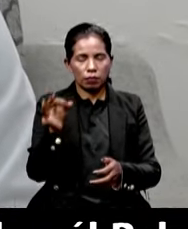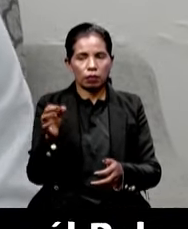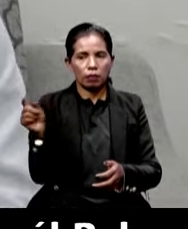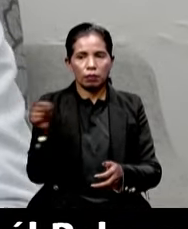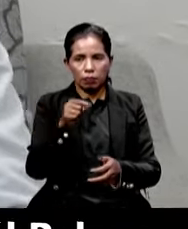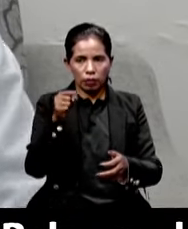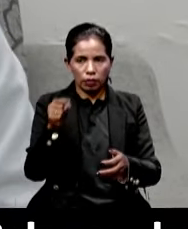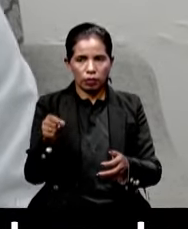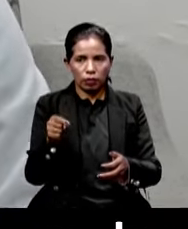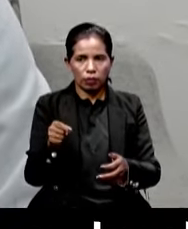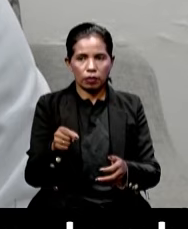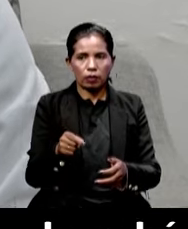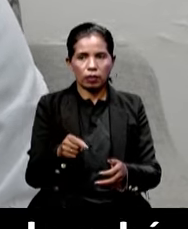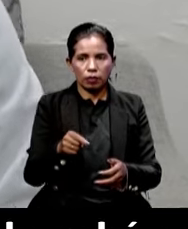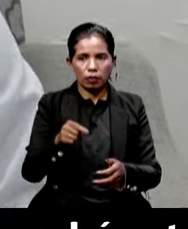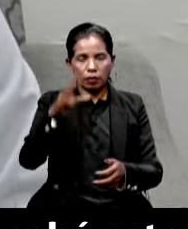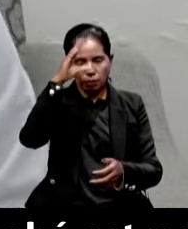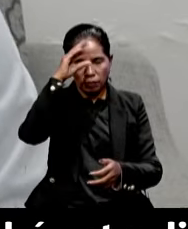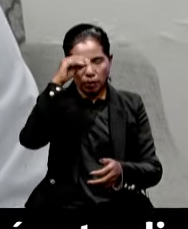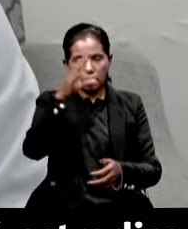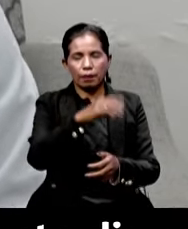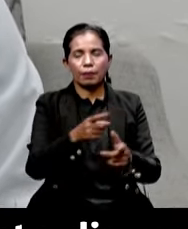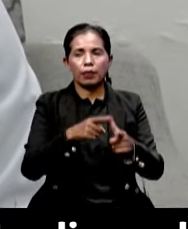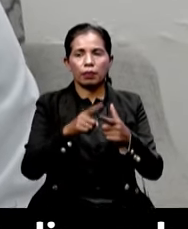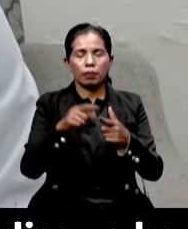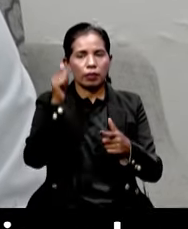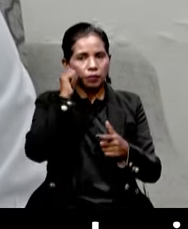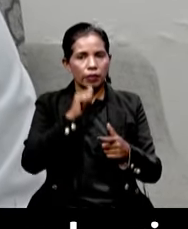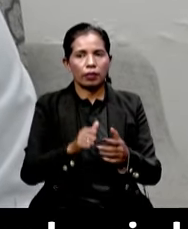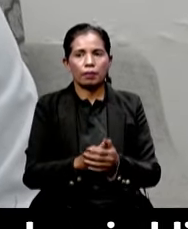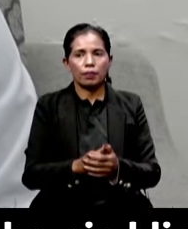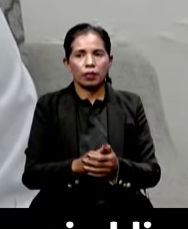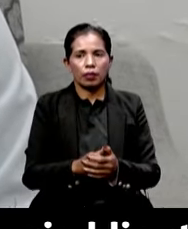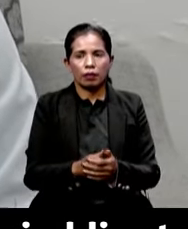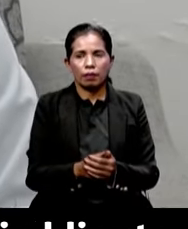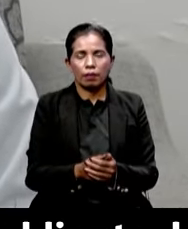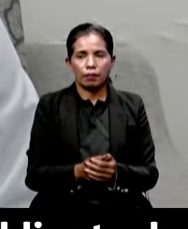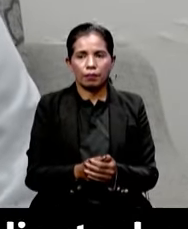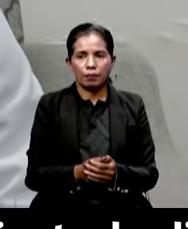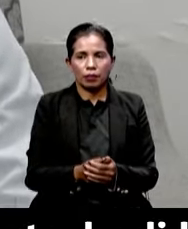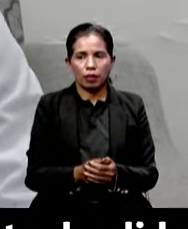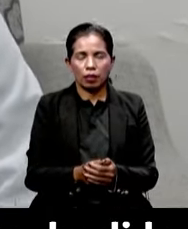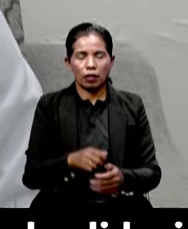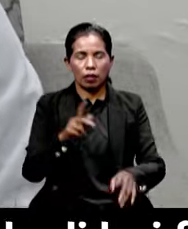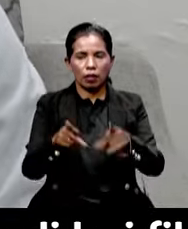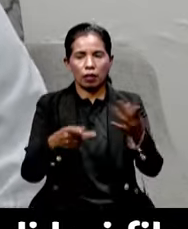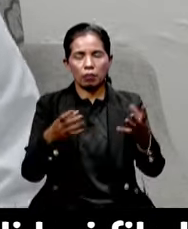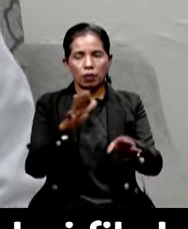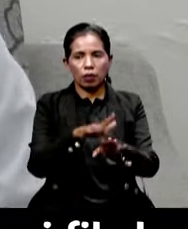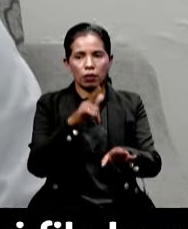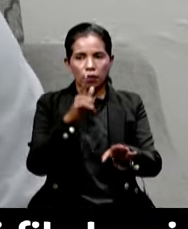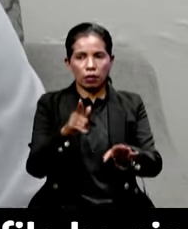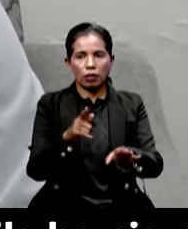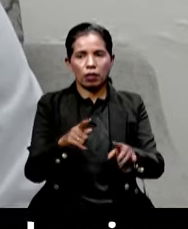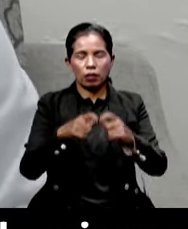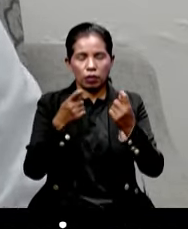59% sexo masculino depois turno e feto e nem bem mag mais afetado